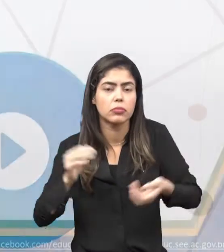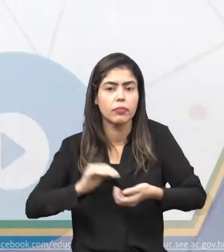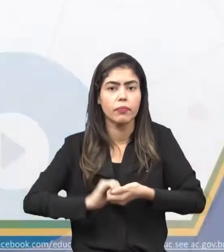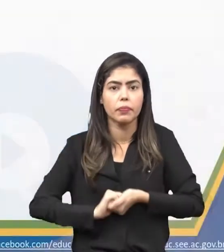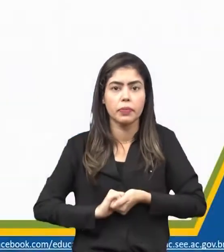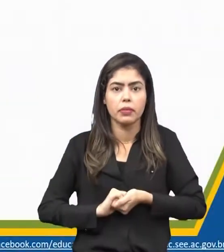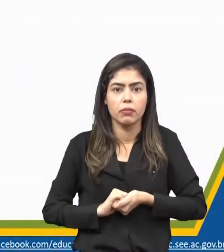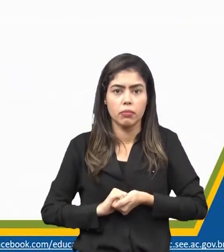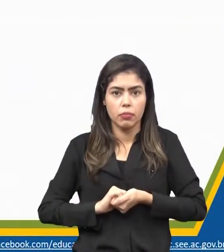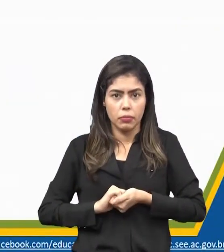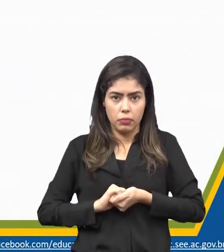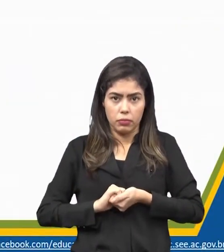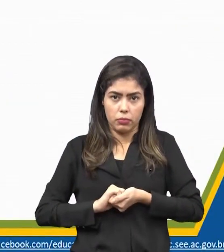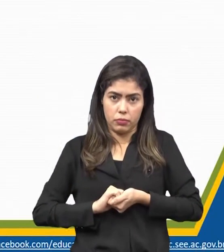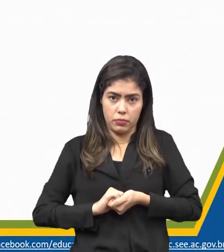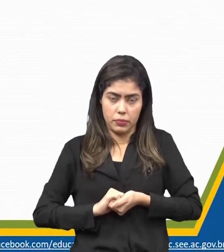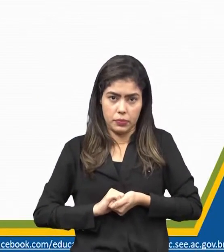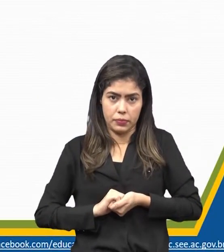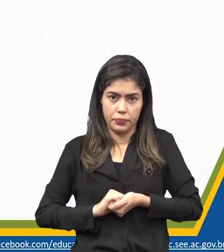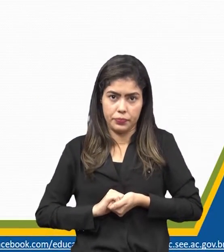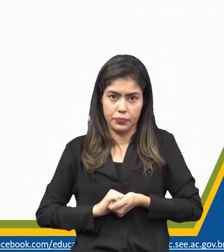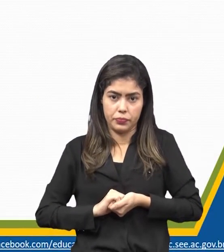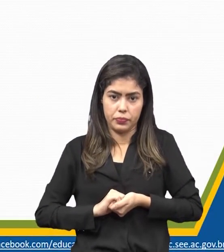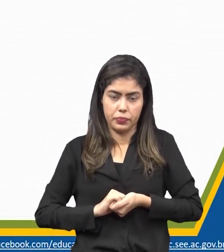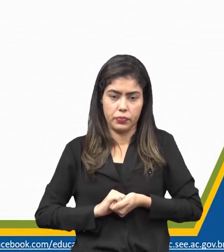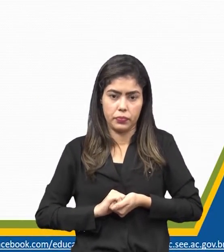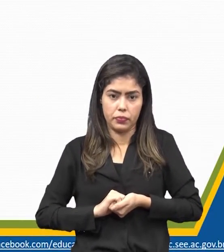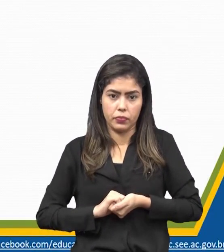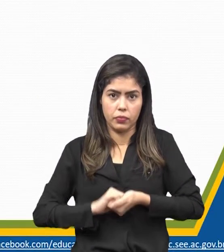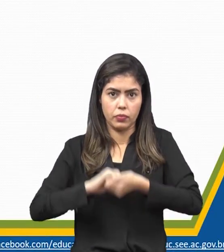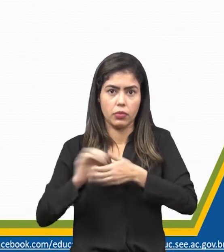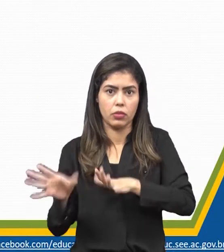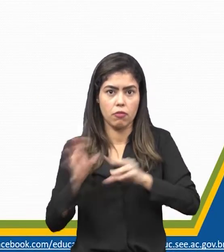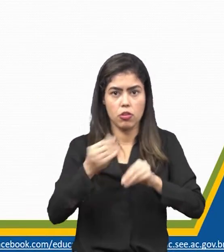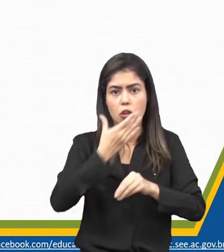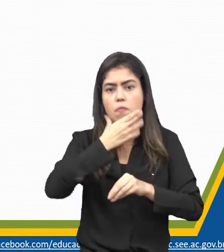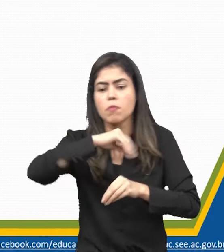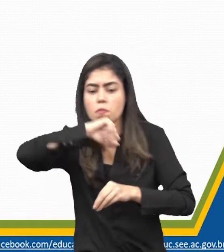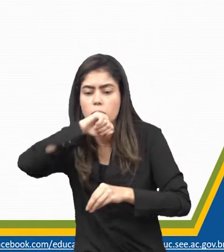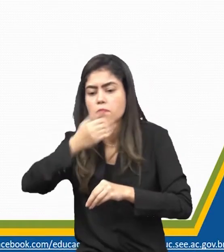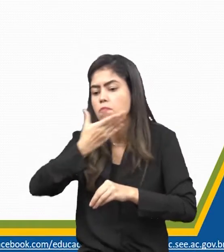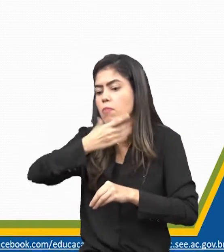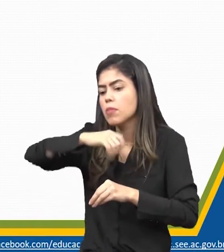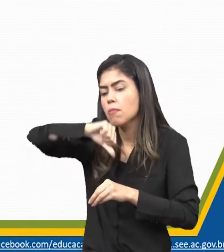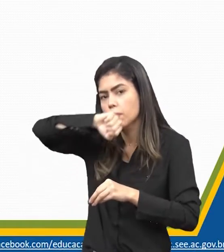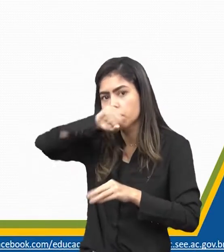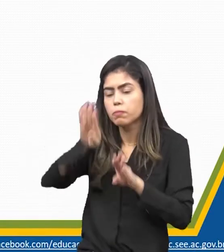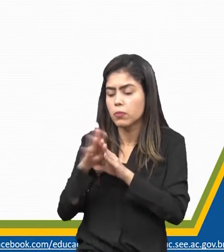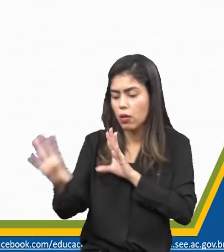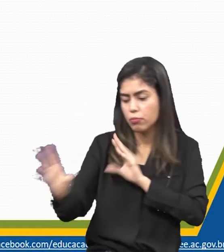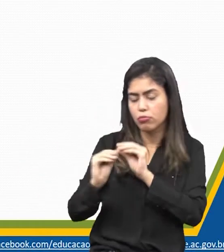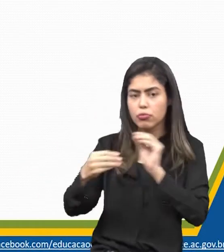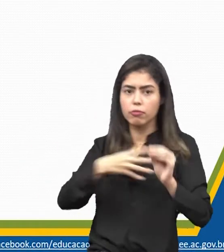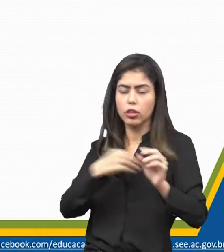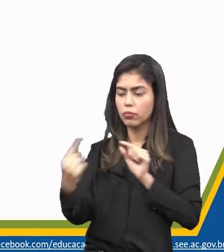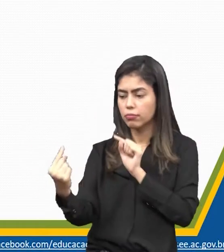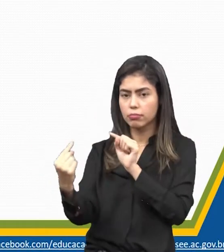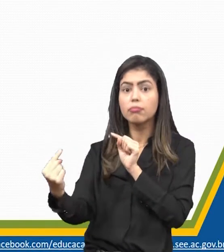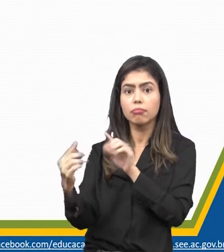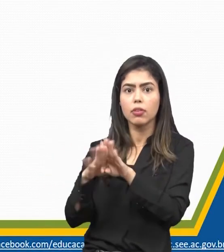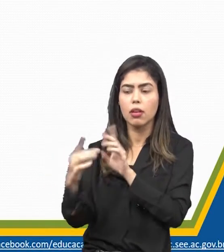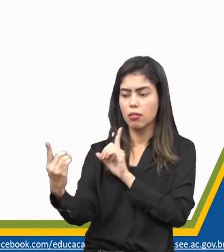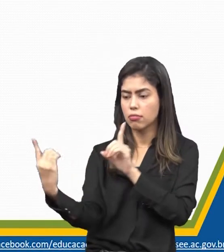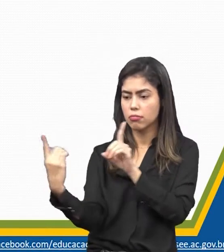tradicional? É aquela que vem de pai para filho, que vem dos hábitos, que vem